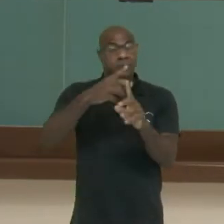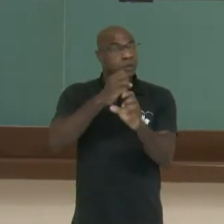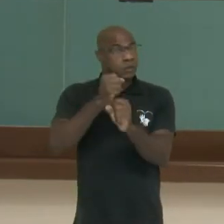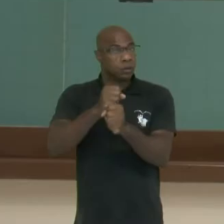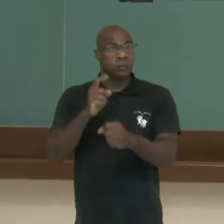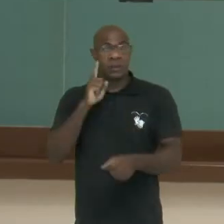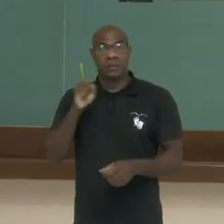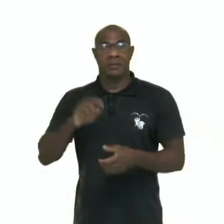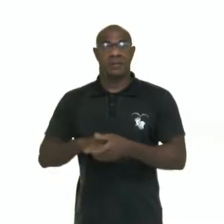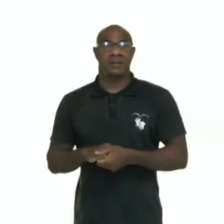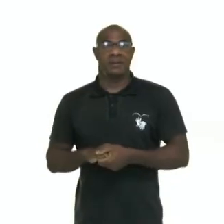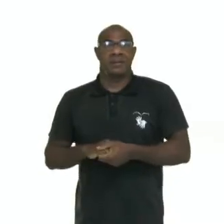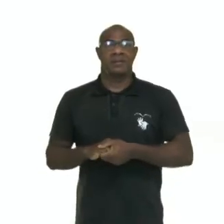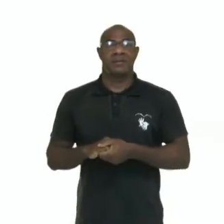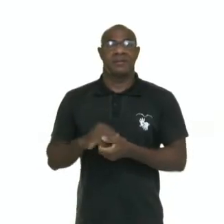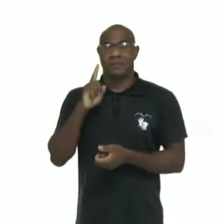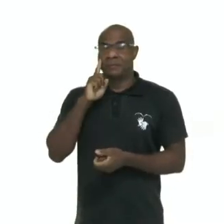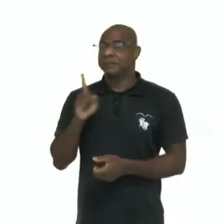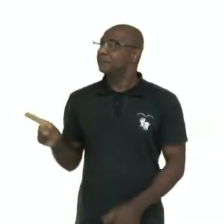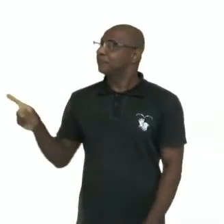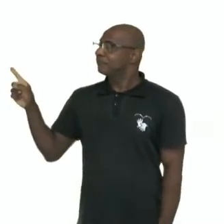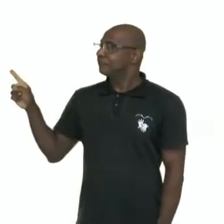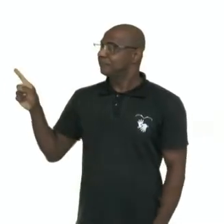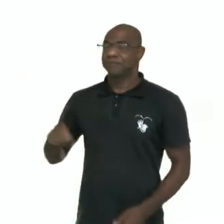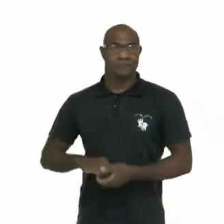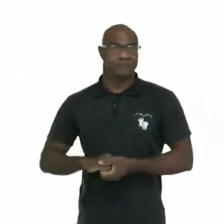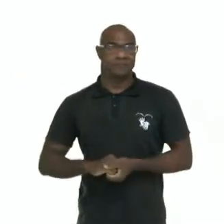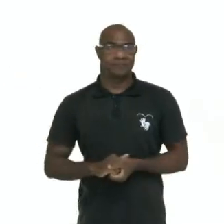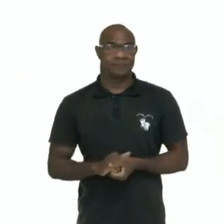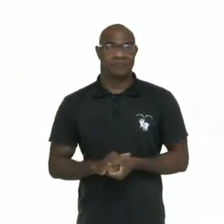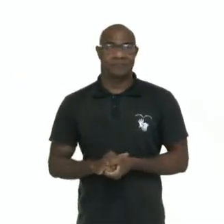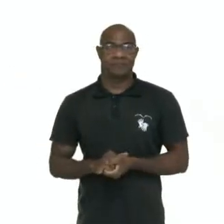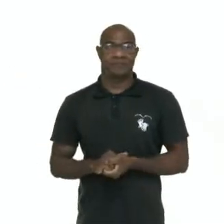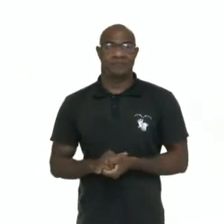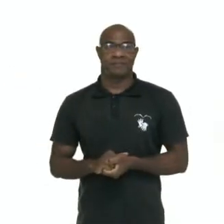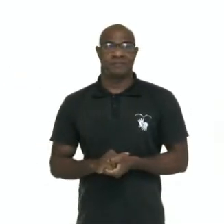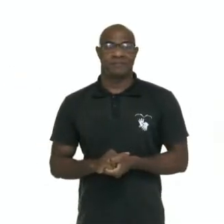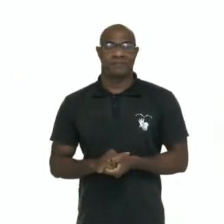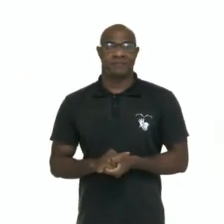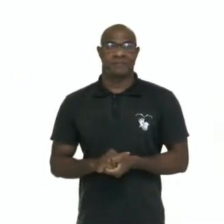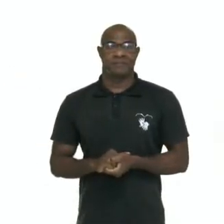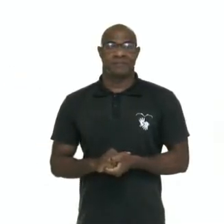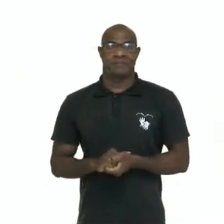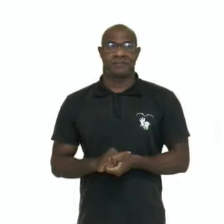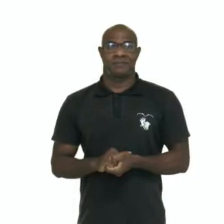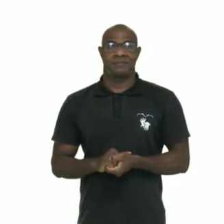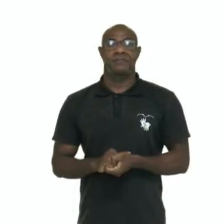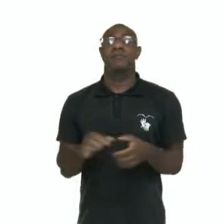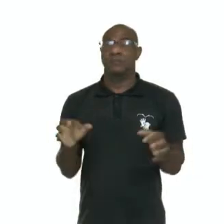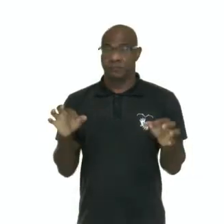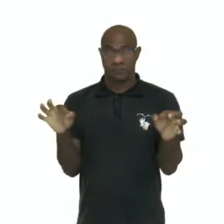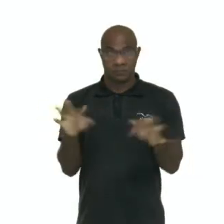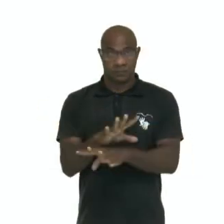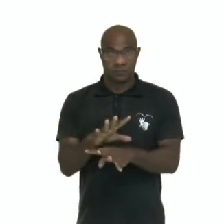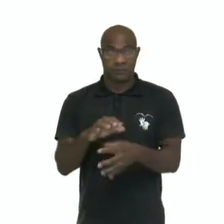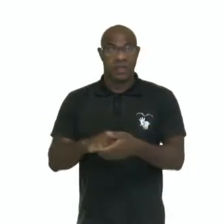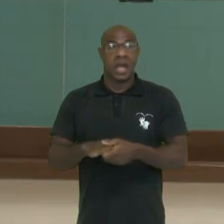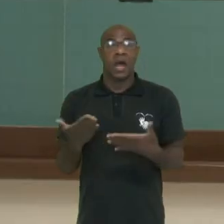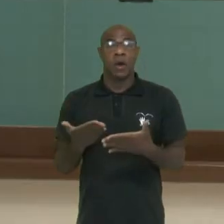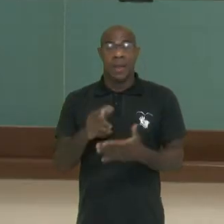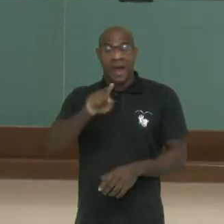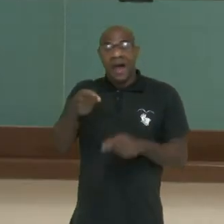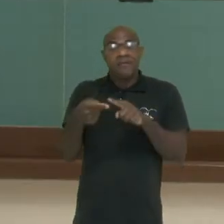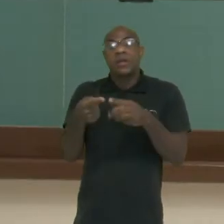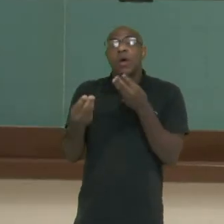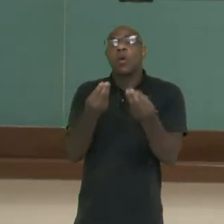faz. 8, 7 mais 2 é 9, 2 mais 5 é 7, e 1 mais 8 é 9. E na hora de posicionar a